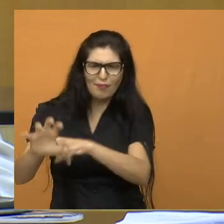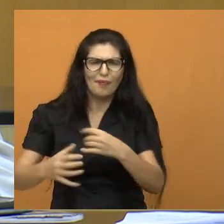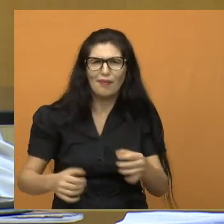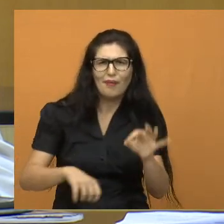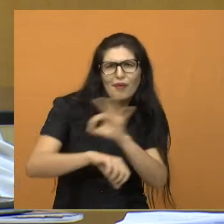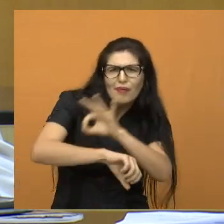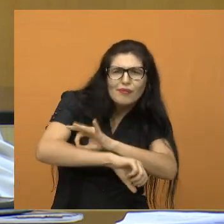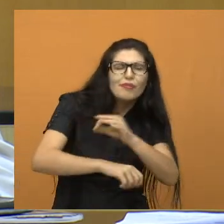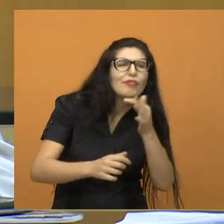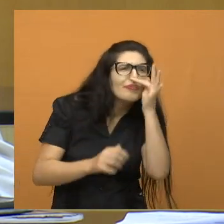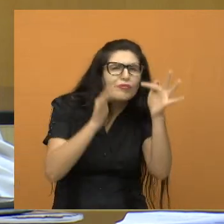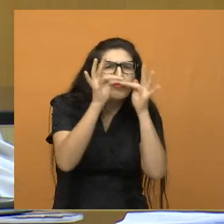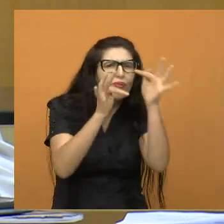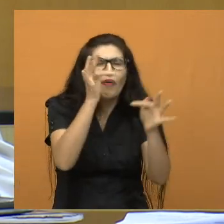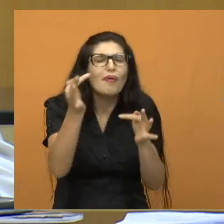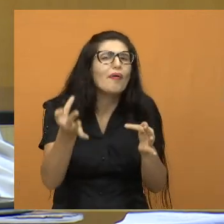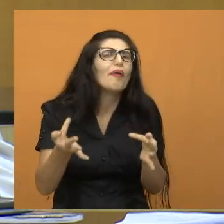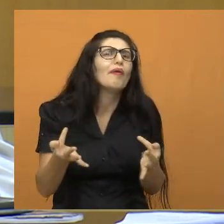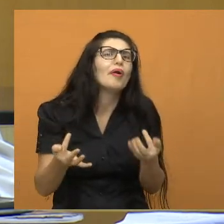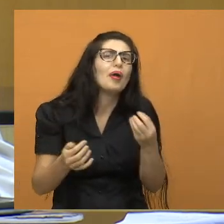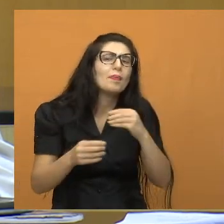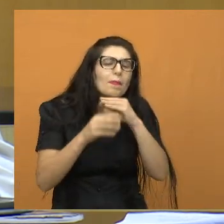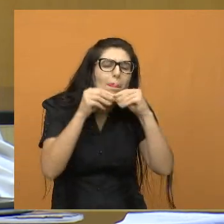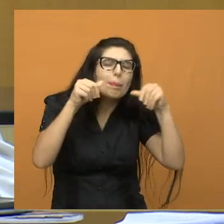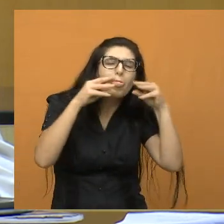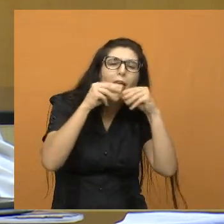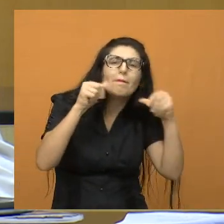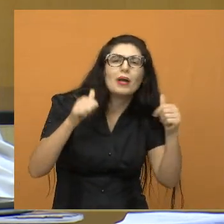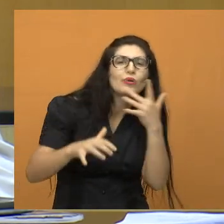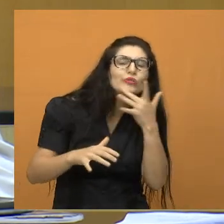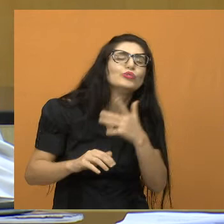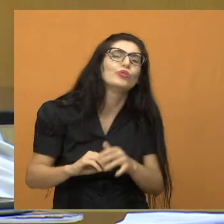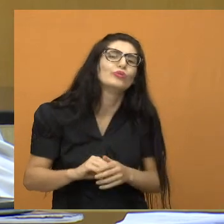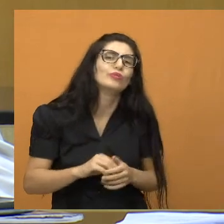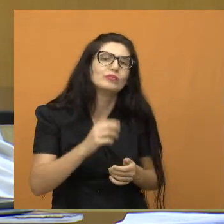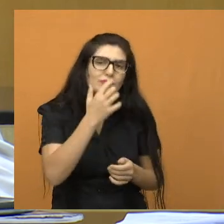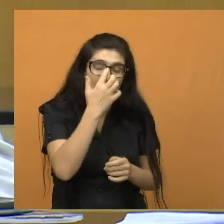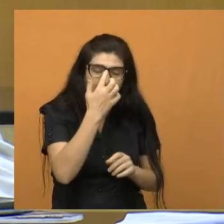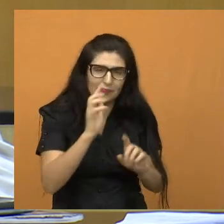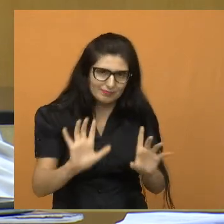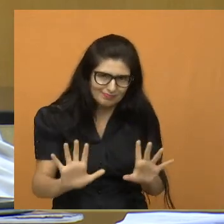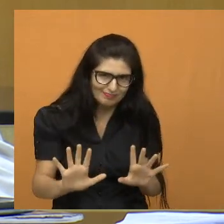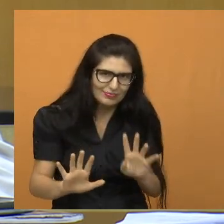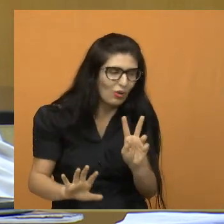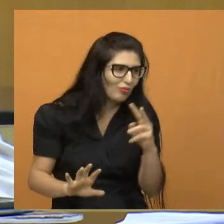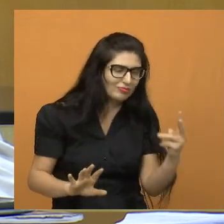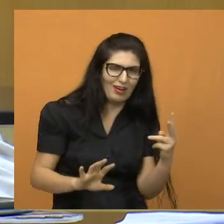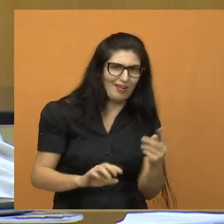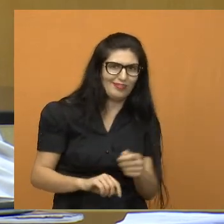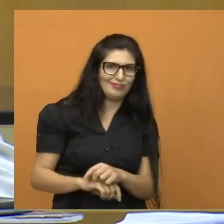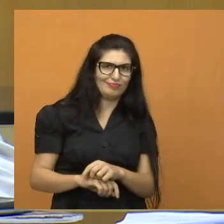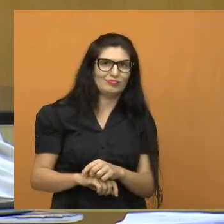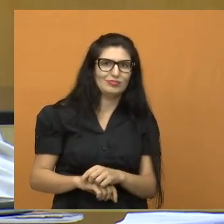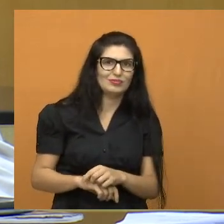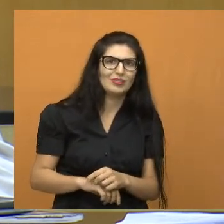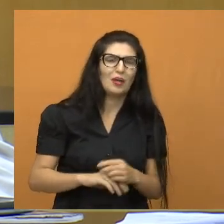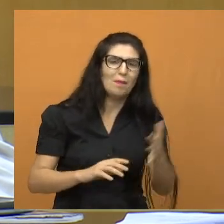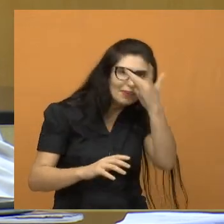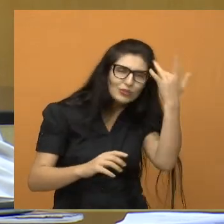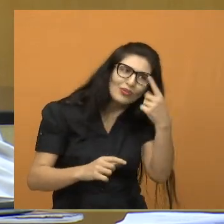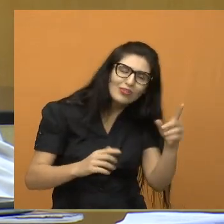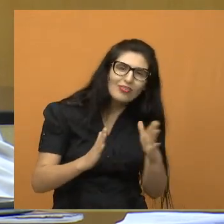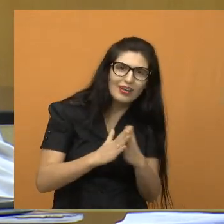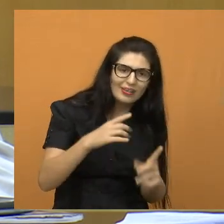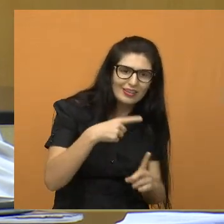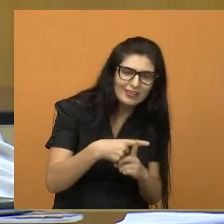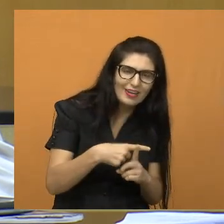flor, tira o que ela tem de melhor e produz mel. Ao contrário, o cristão não pode ser mosca. Mosca pousa na